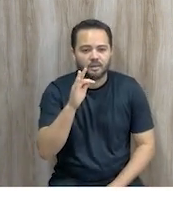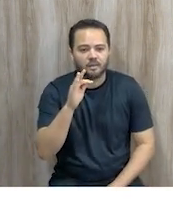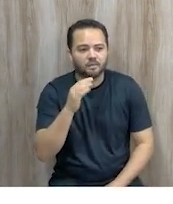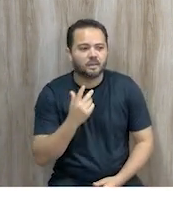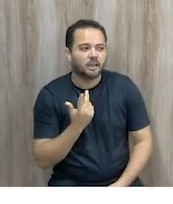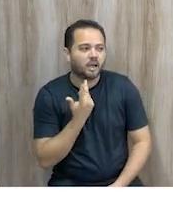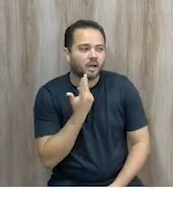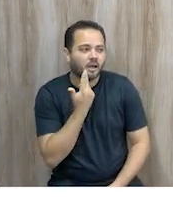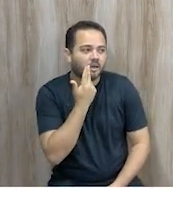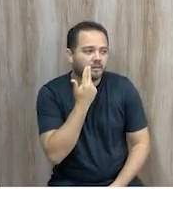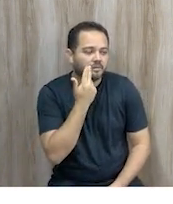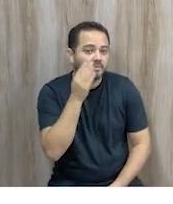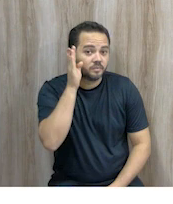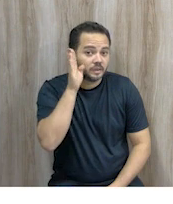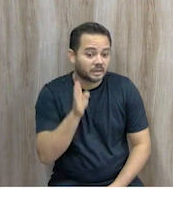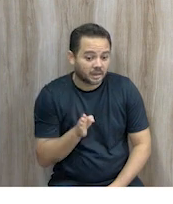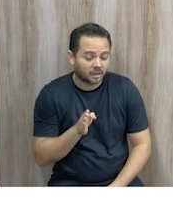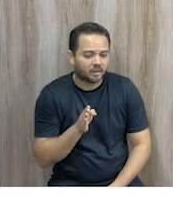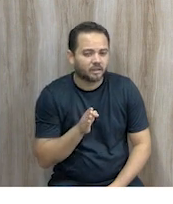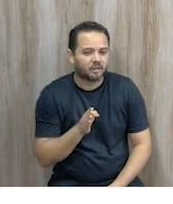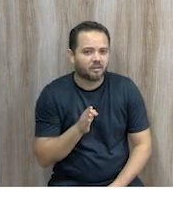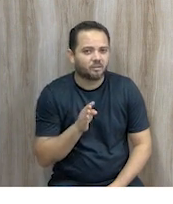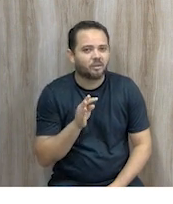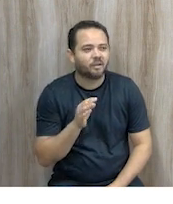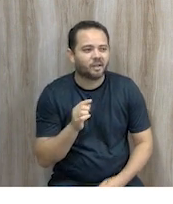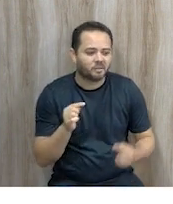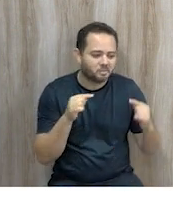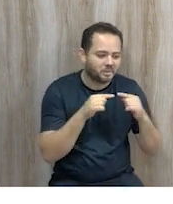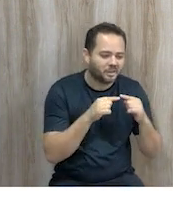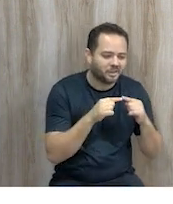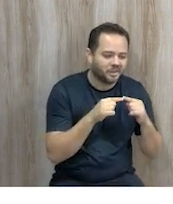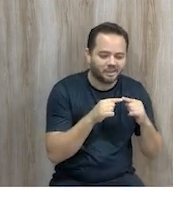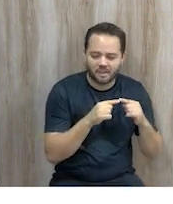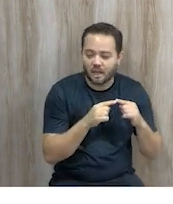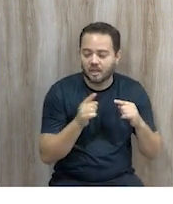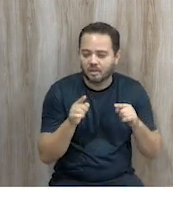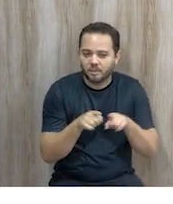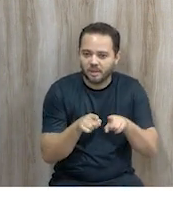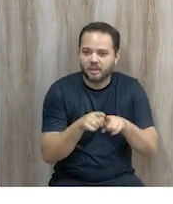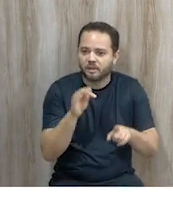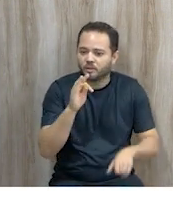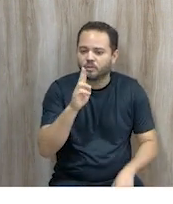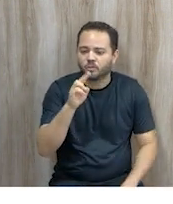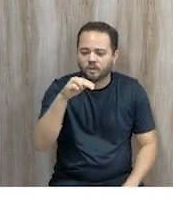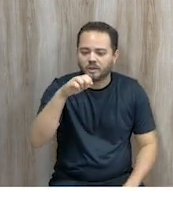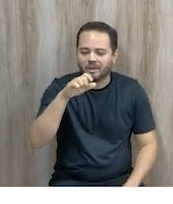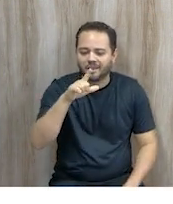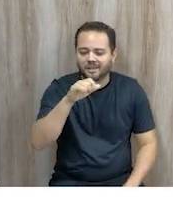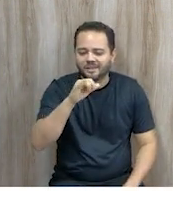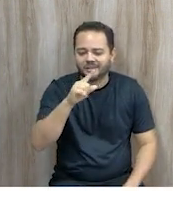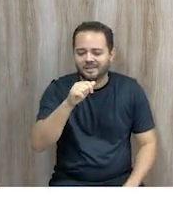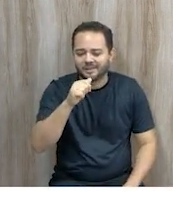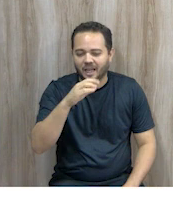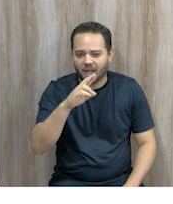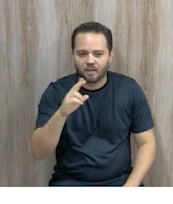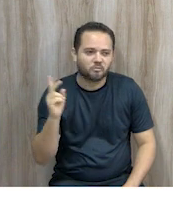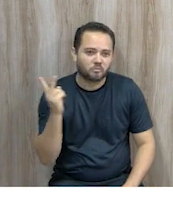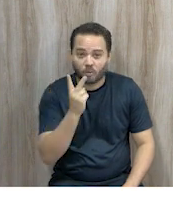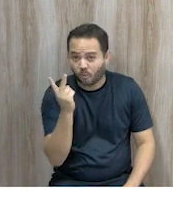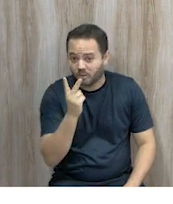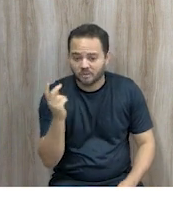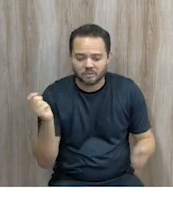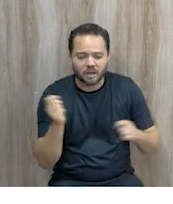verticais, tunelizado. Então, a gente não vai abrir para dentes unitários, a gente pode associar, por exemplo, para